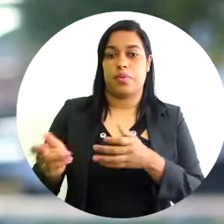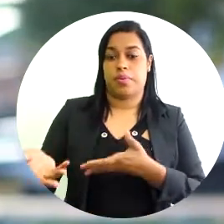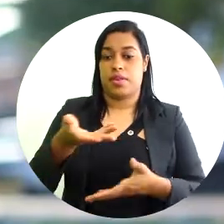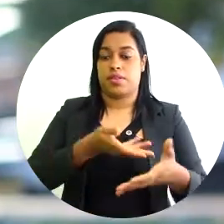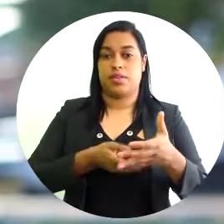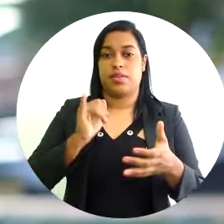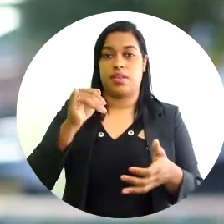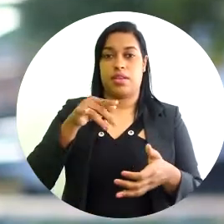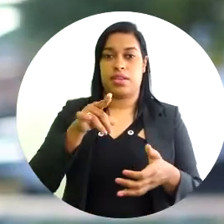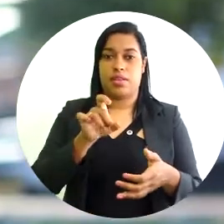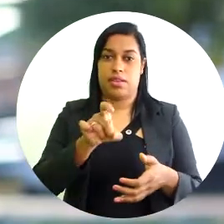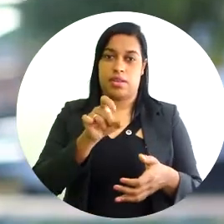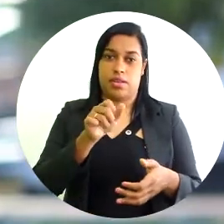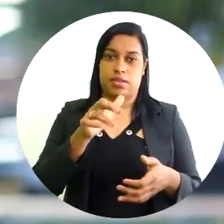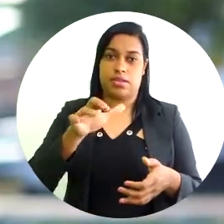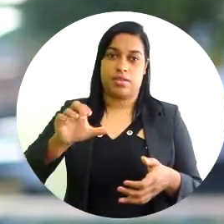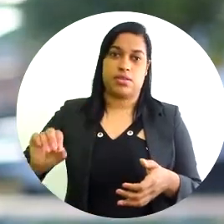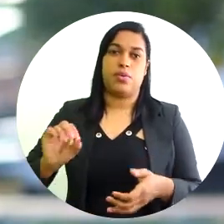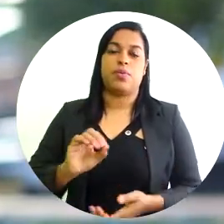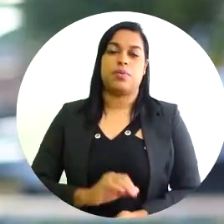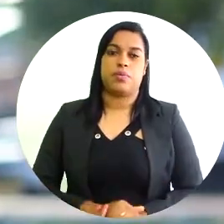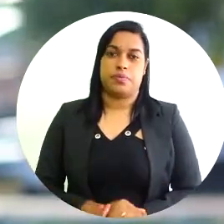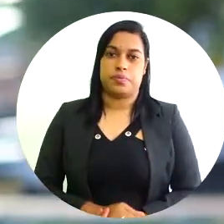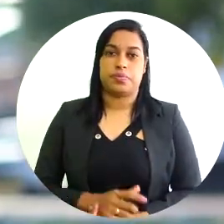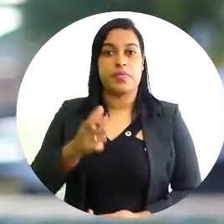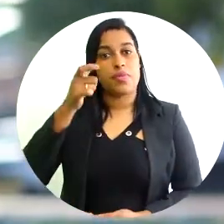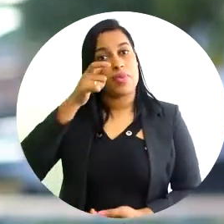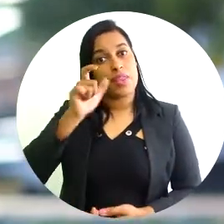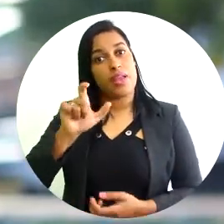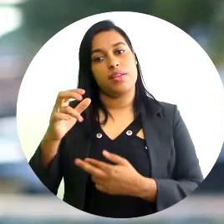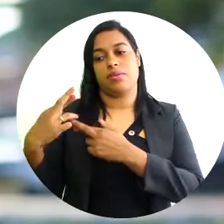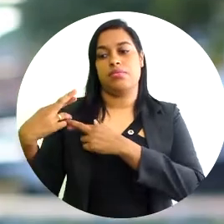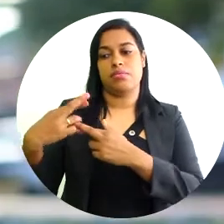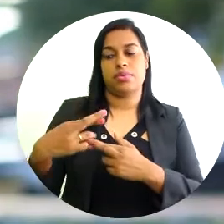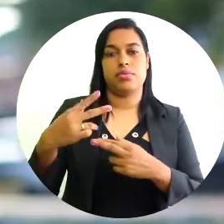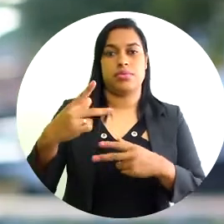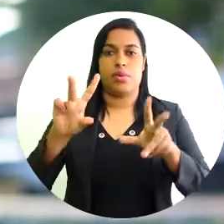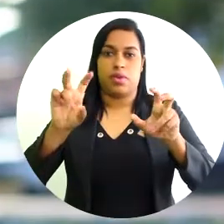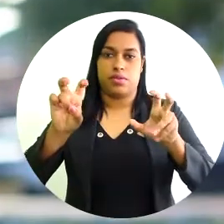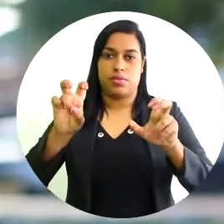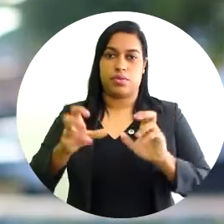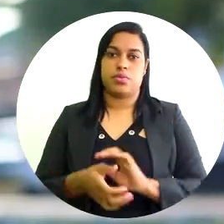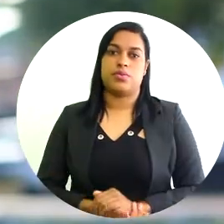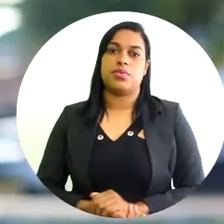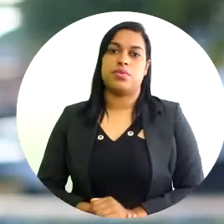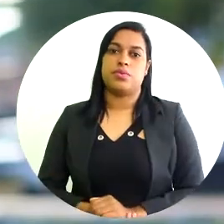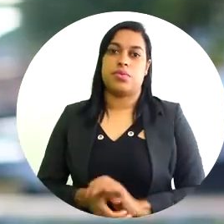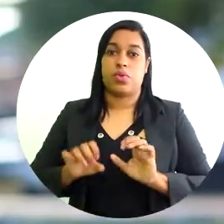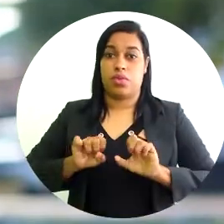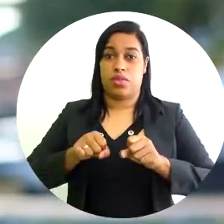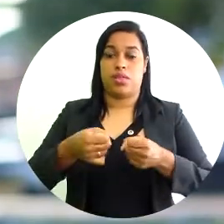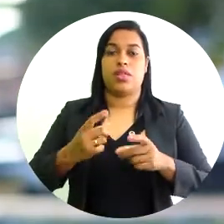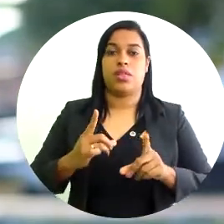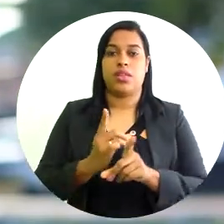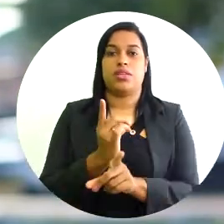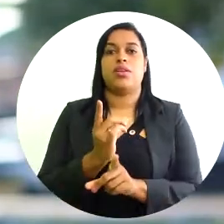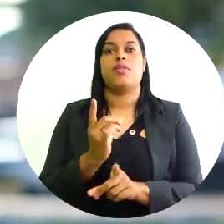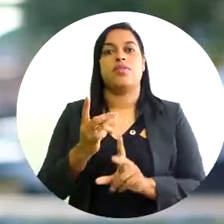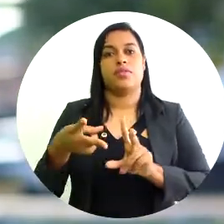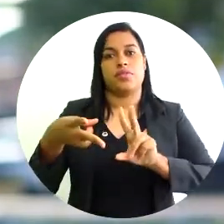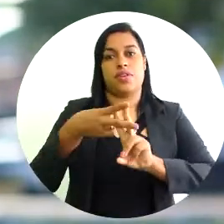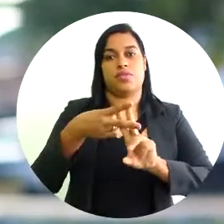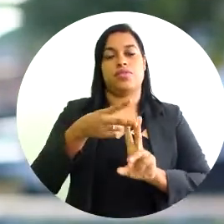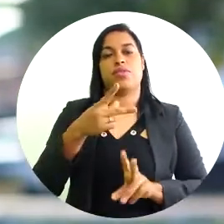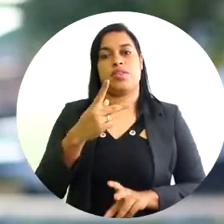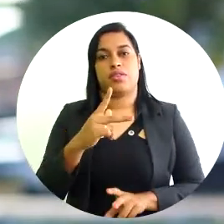da indexação, né, dos termos que são interessantes para representar o nosso assunto. Eu deixei um desafio das hashtags